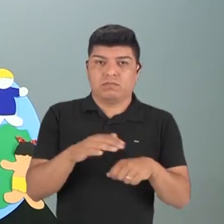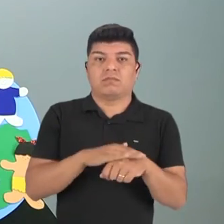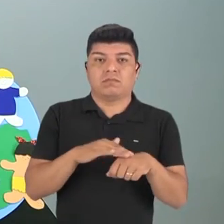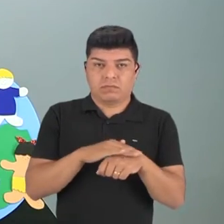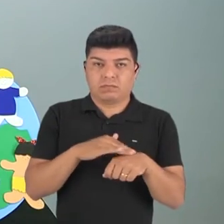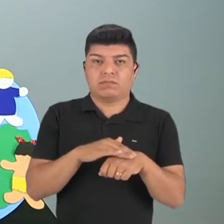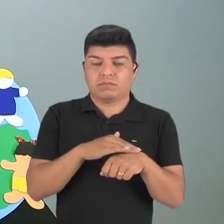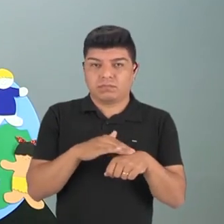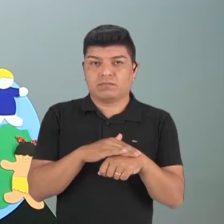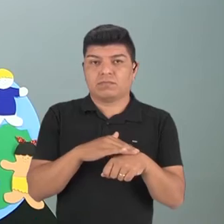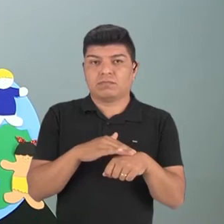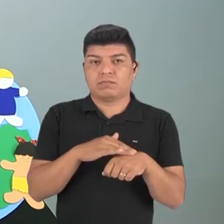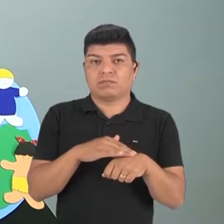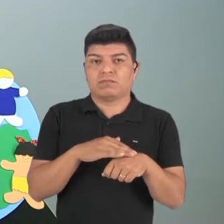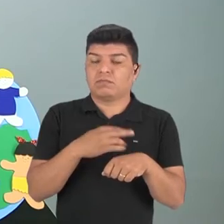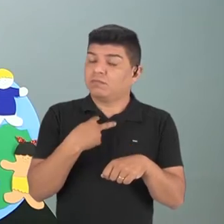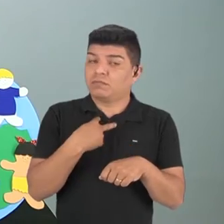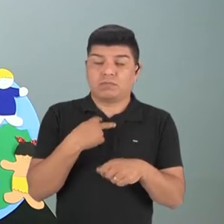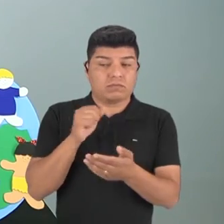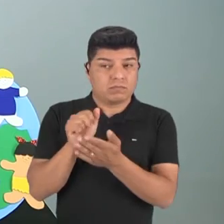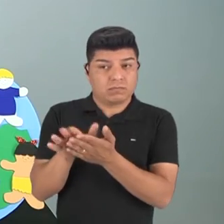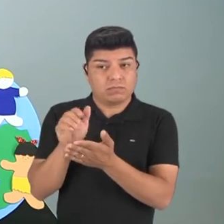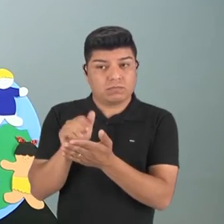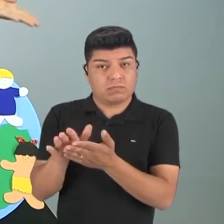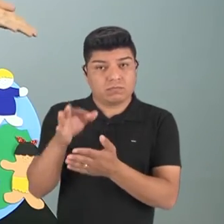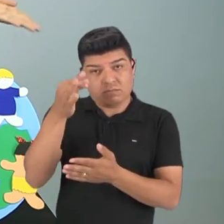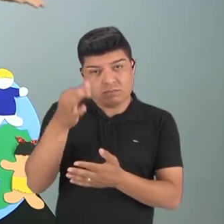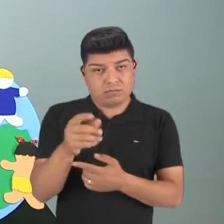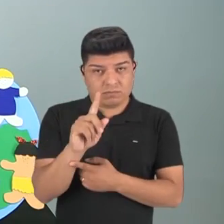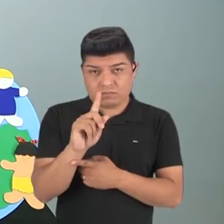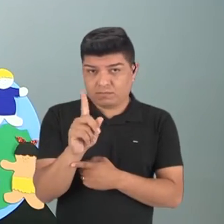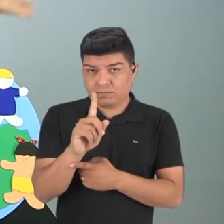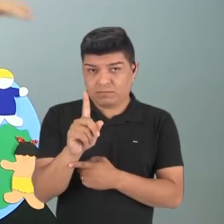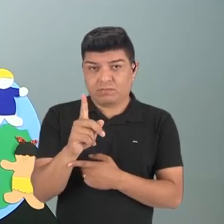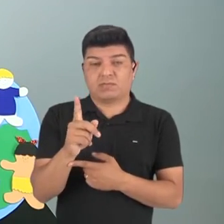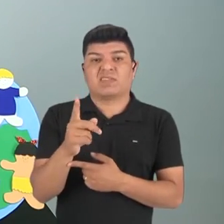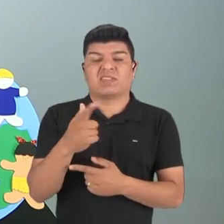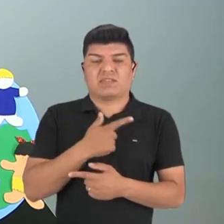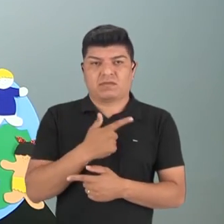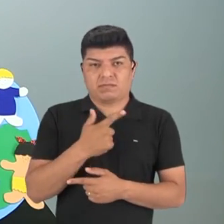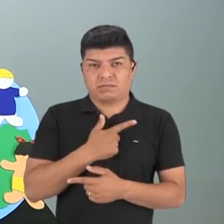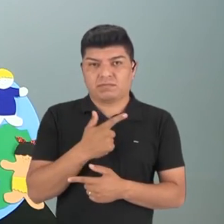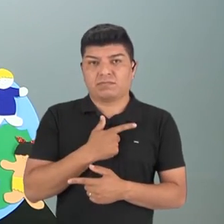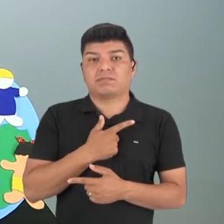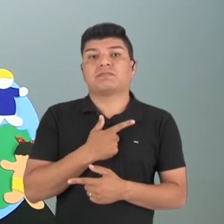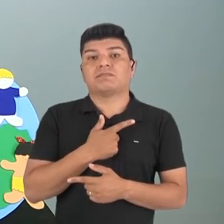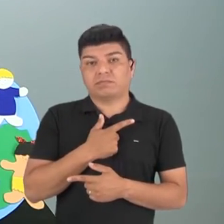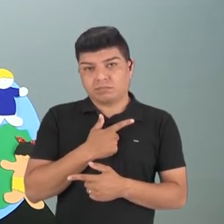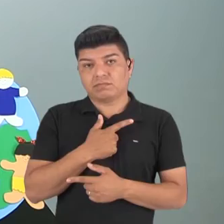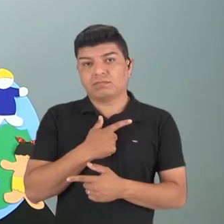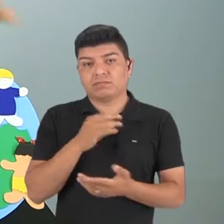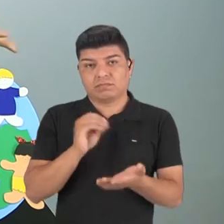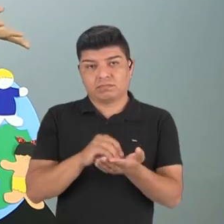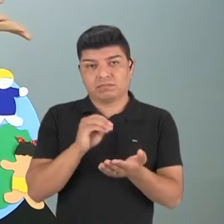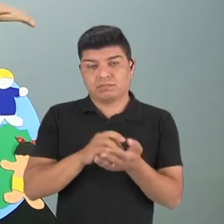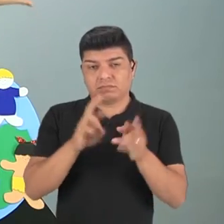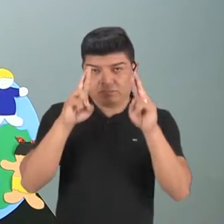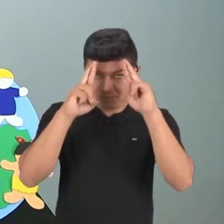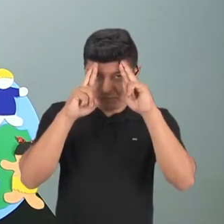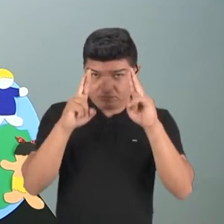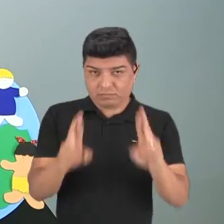conversar. Você não deve fazer isso porque isso não é certo. Isso é muito feio e é um